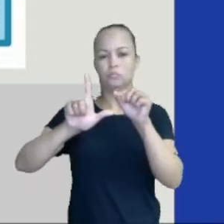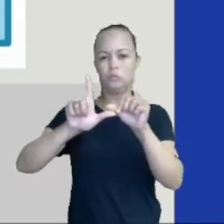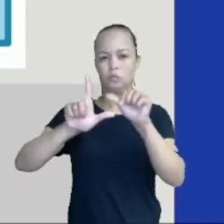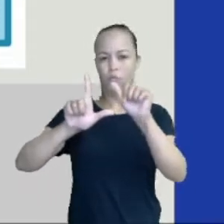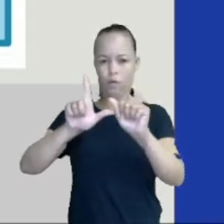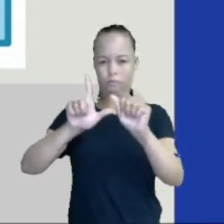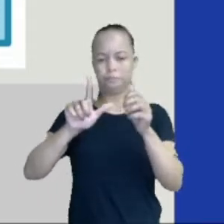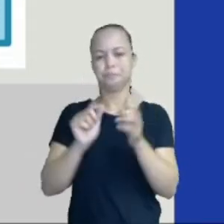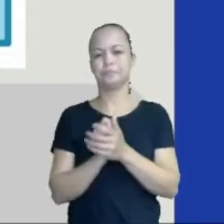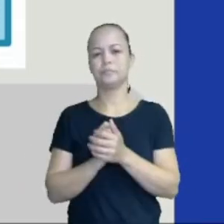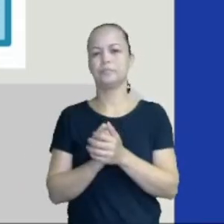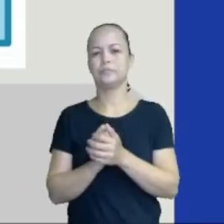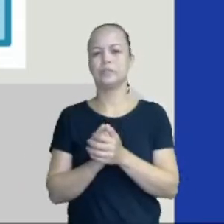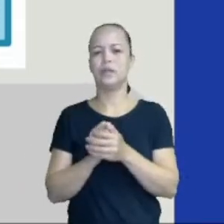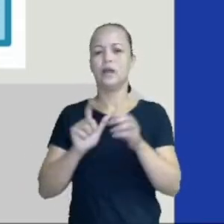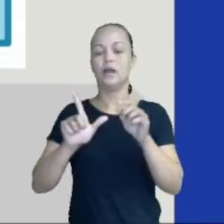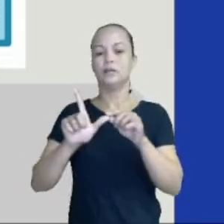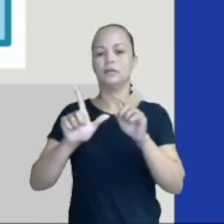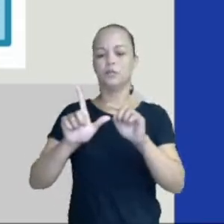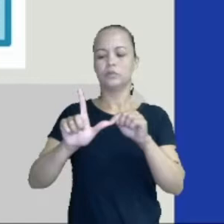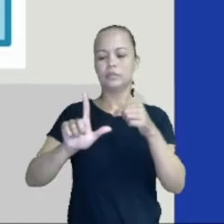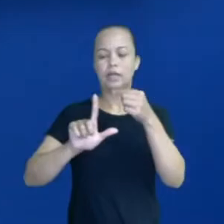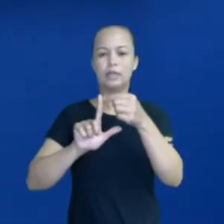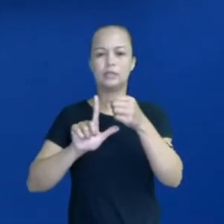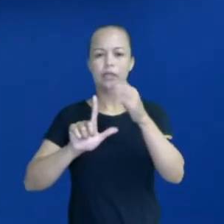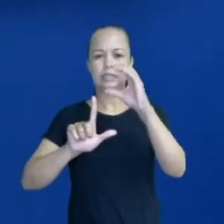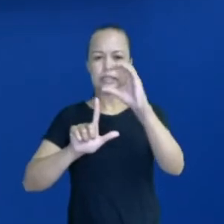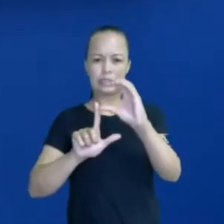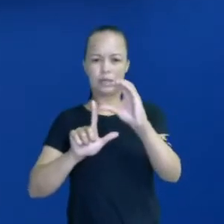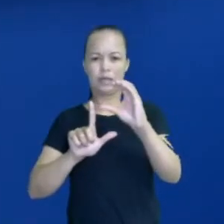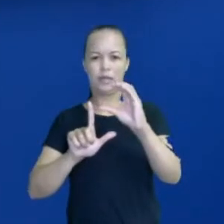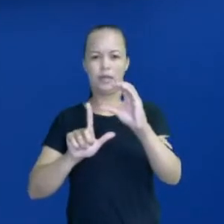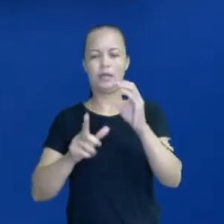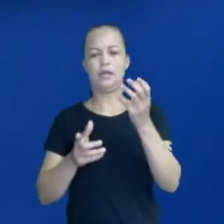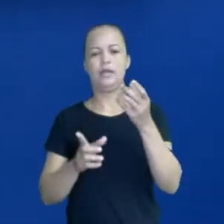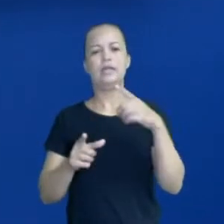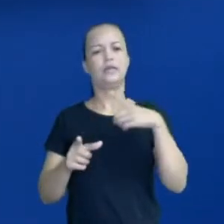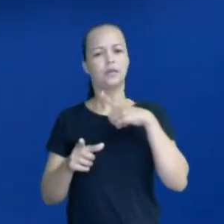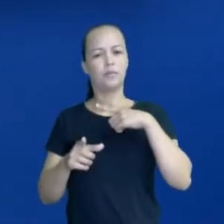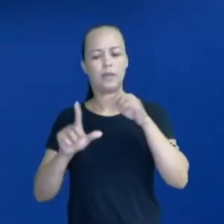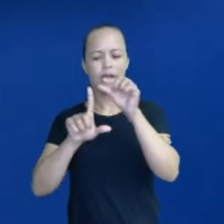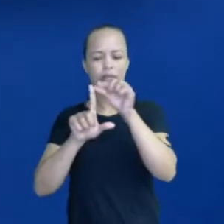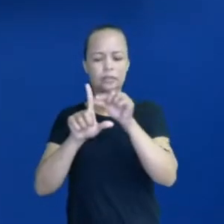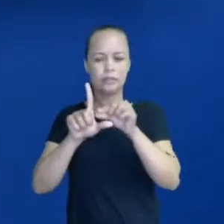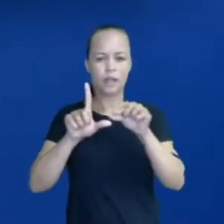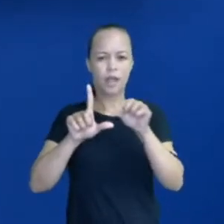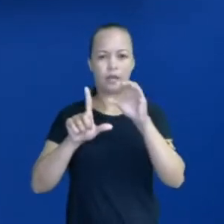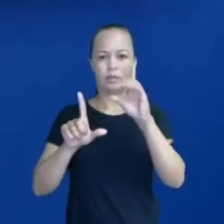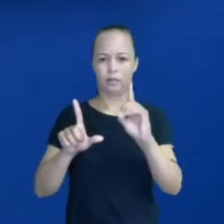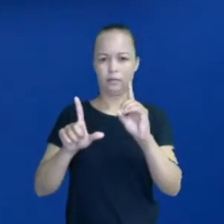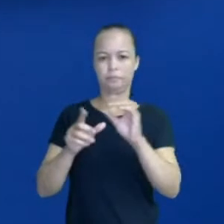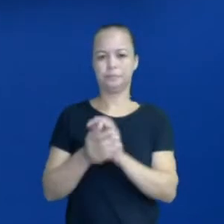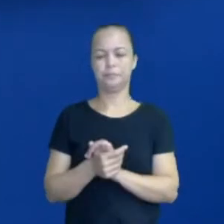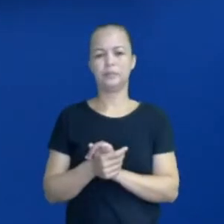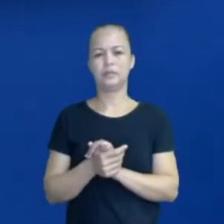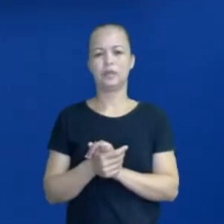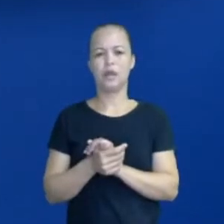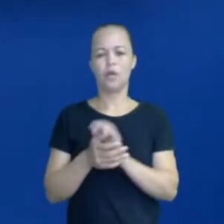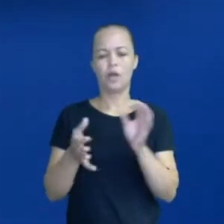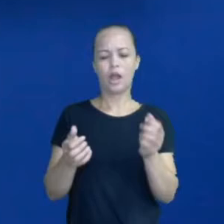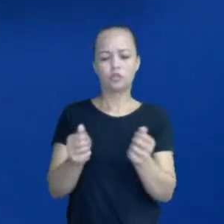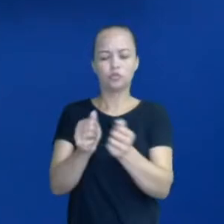do ponto A, eu tenho essa semirreta C e eu tenho a semirreta B. Logo, a junção dessas